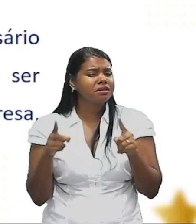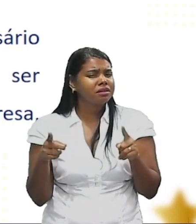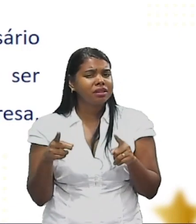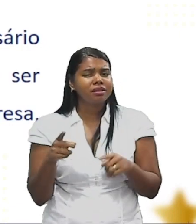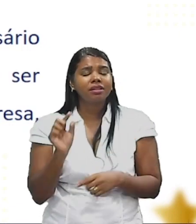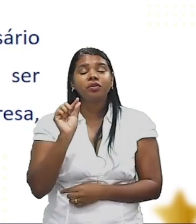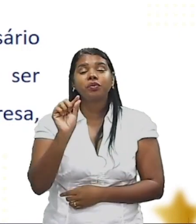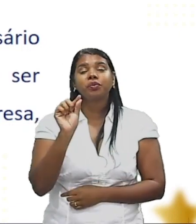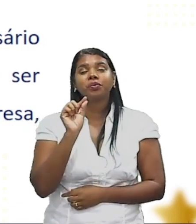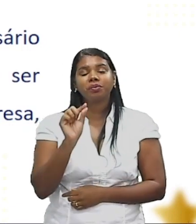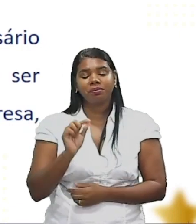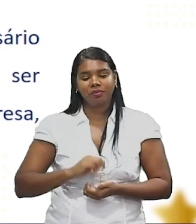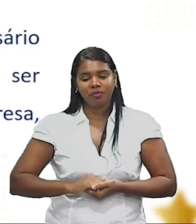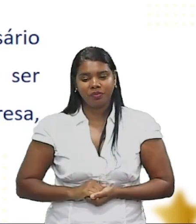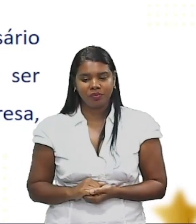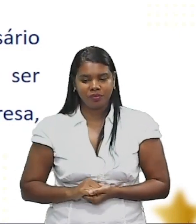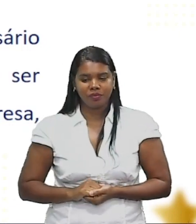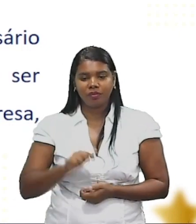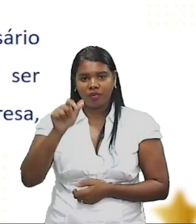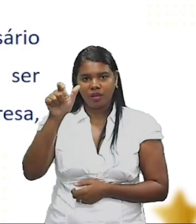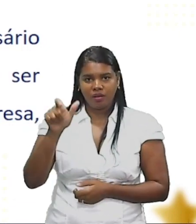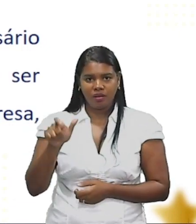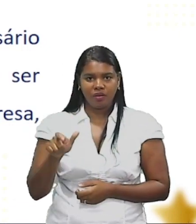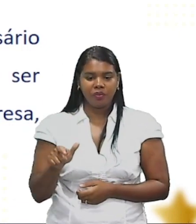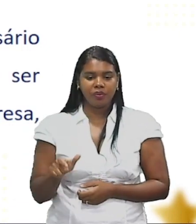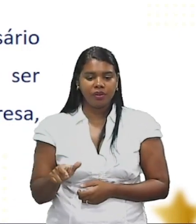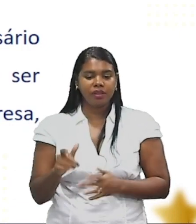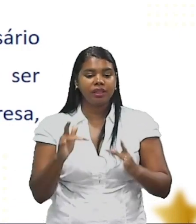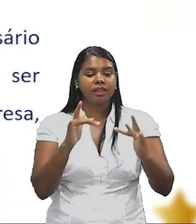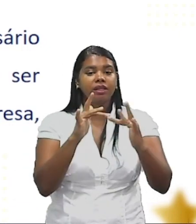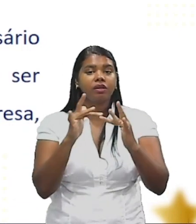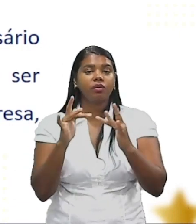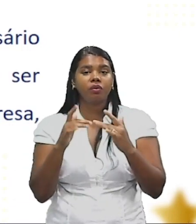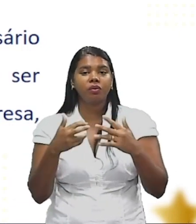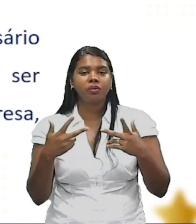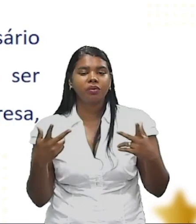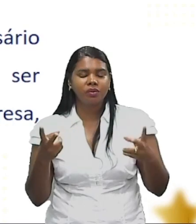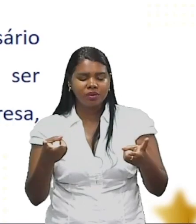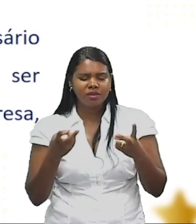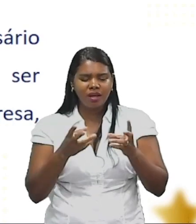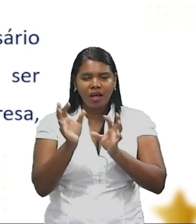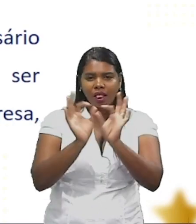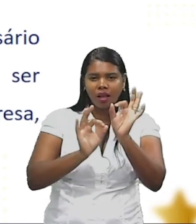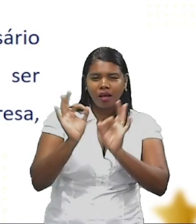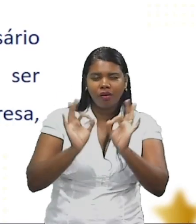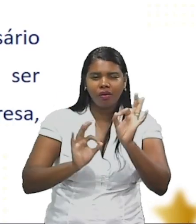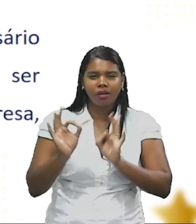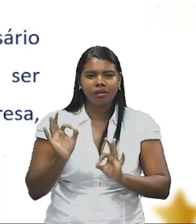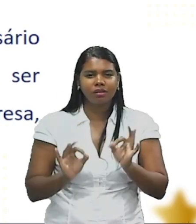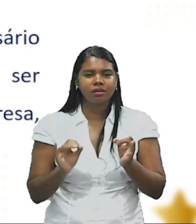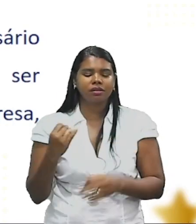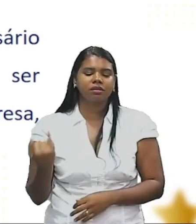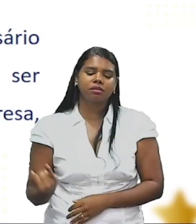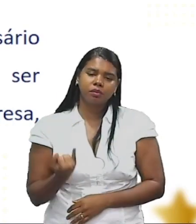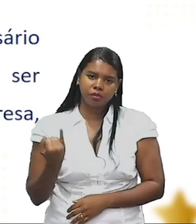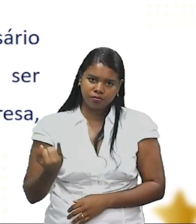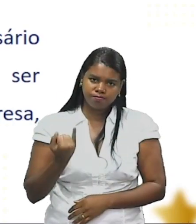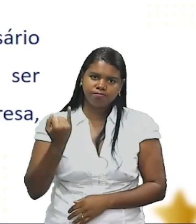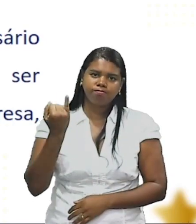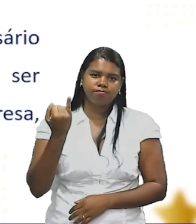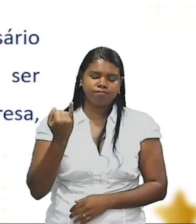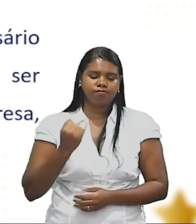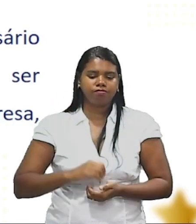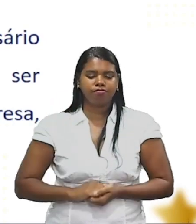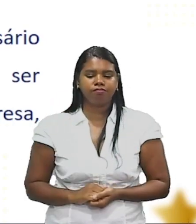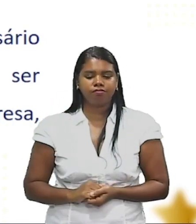é do que são momentos em que o cliente entra em contato com algum aspecto da organização. E isso é muito importante. O marketing